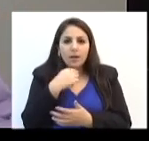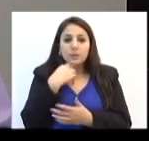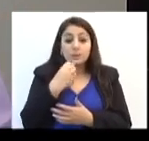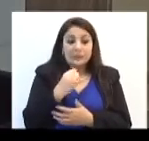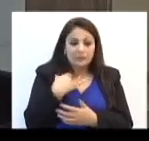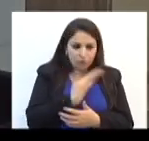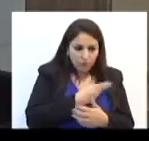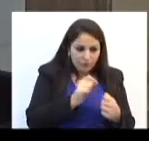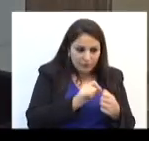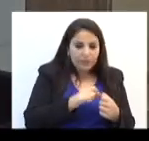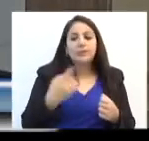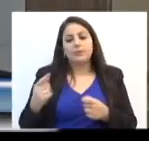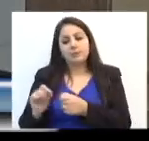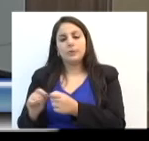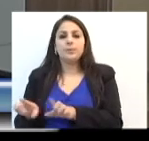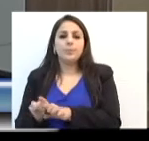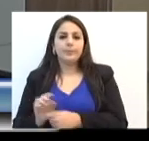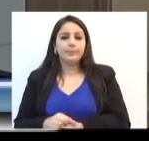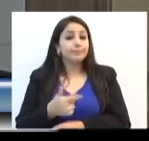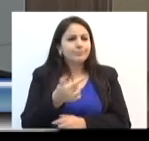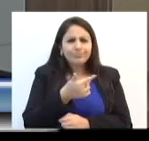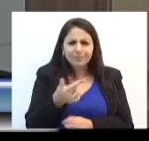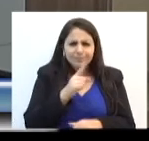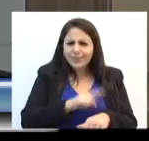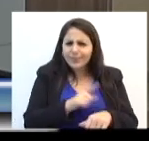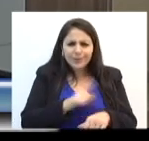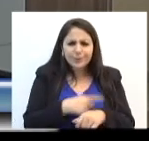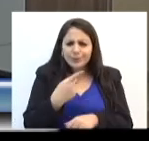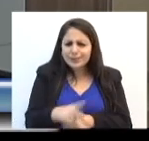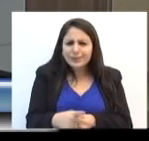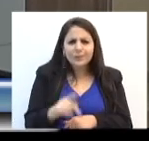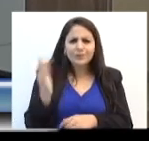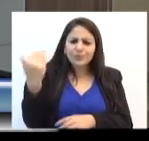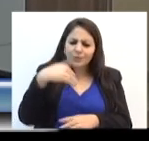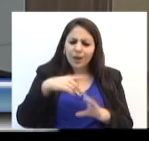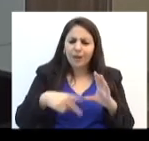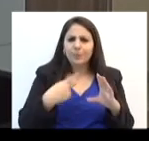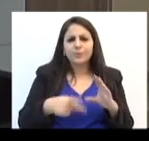nossos projetos. Não existe tempo para que isso venha à casa,